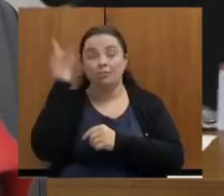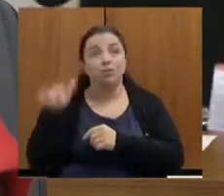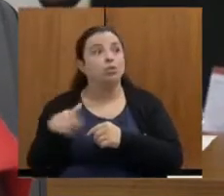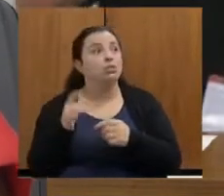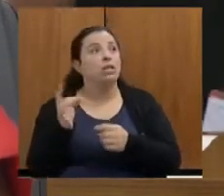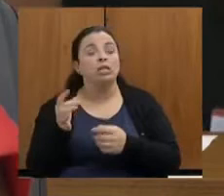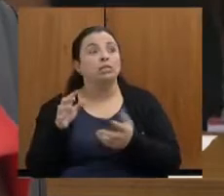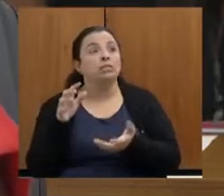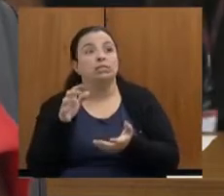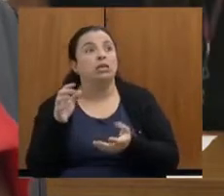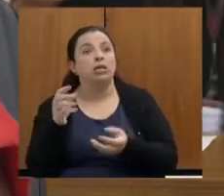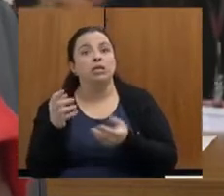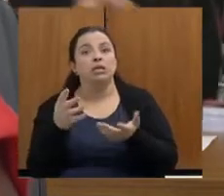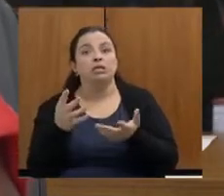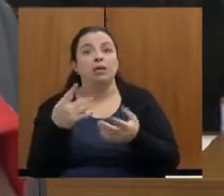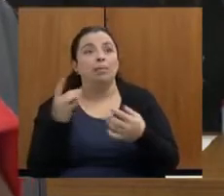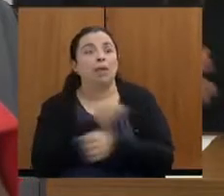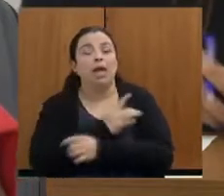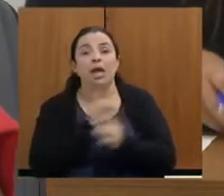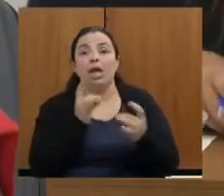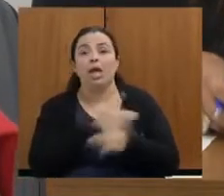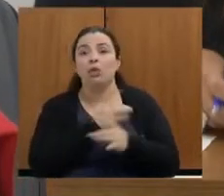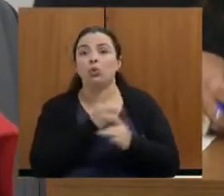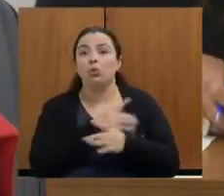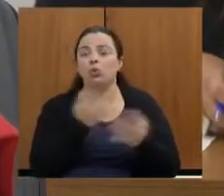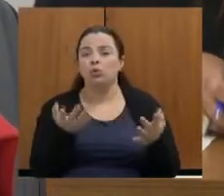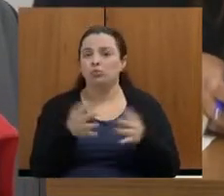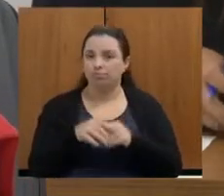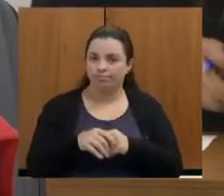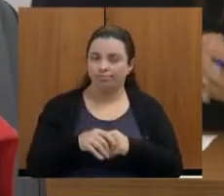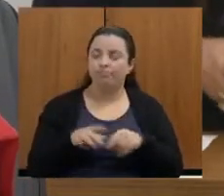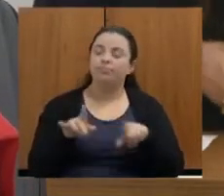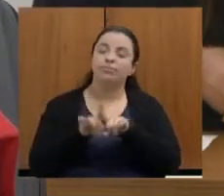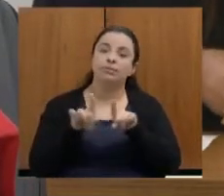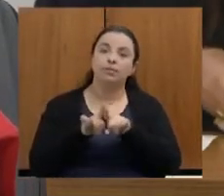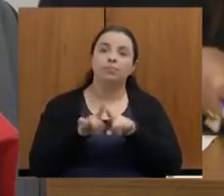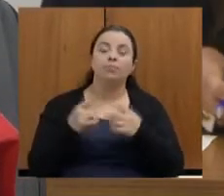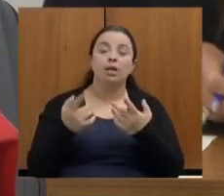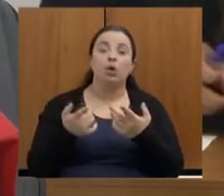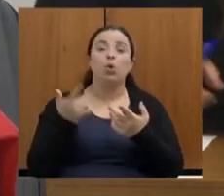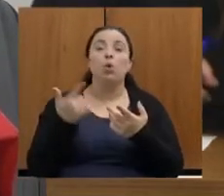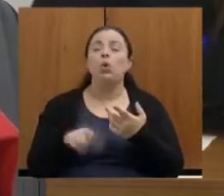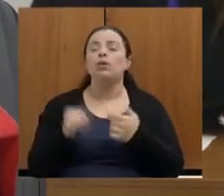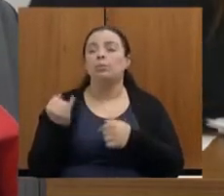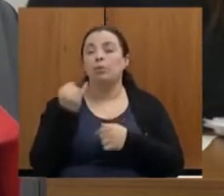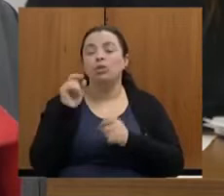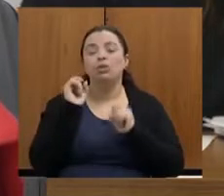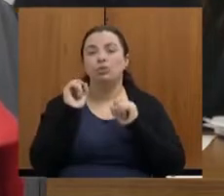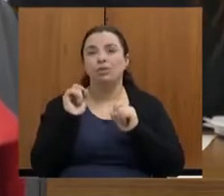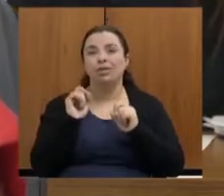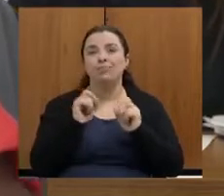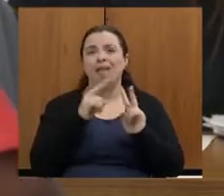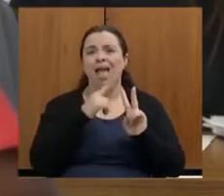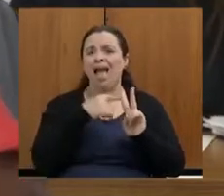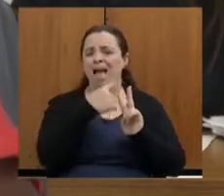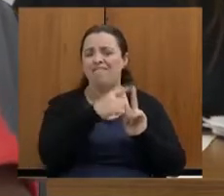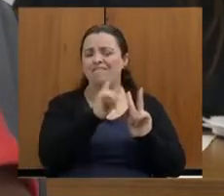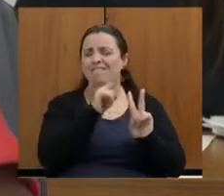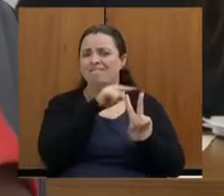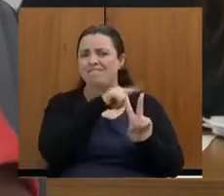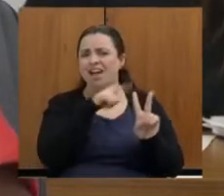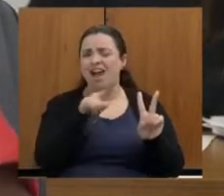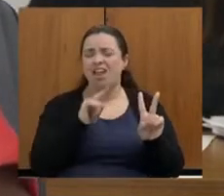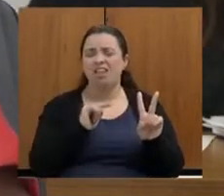medo e Outro fator que a gente precisa considerar que é importante é que a vale não levou em conta